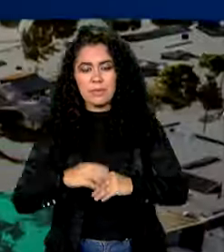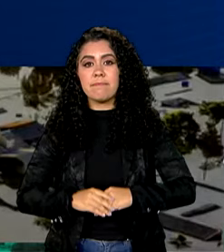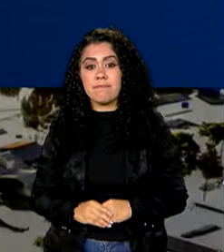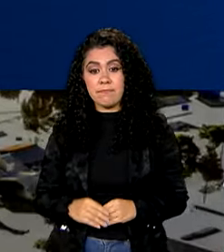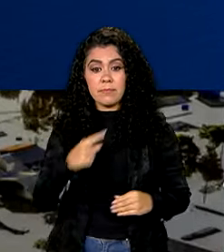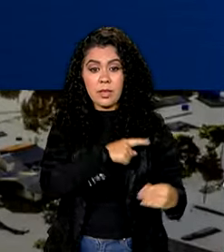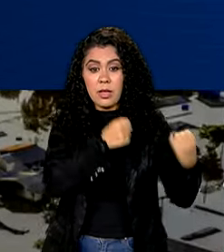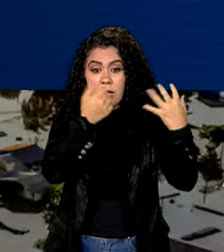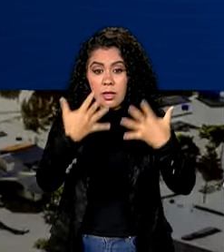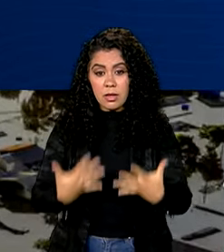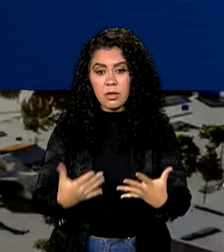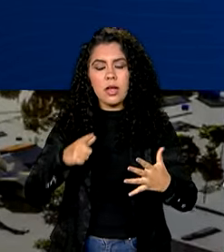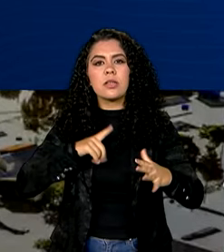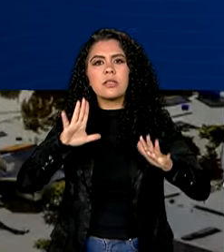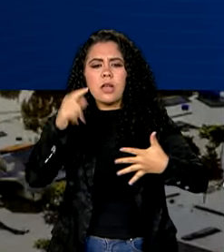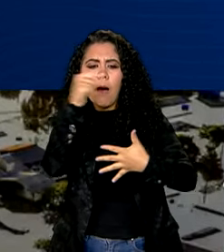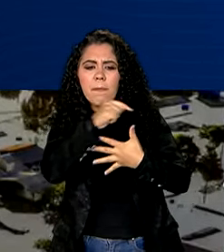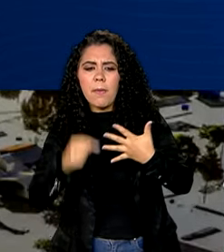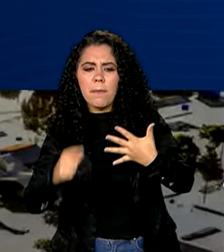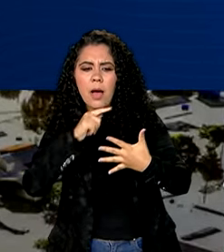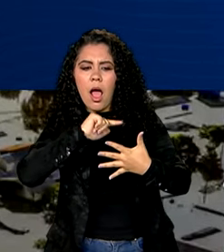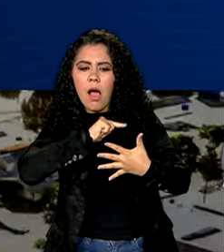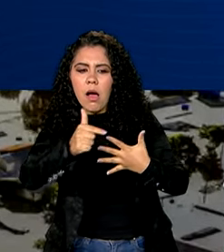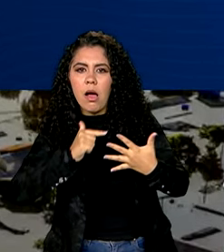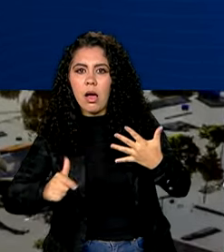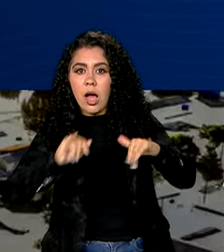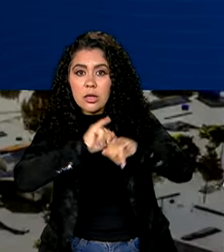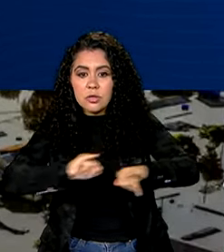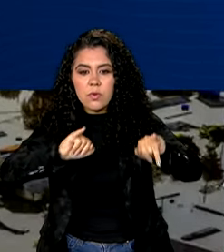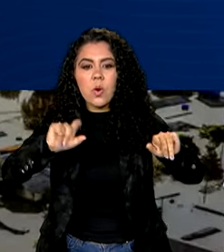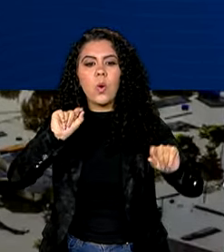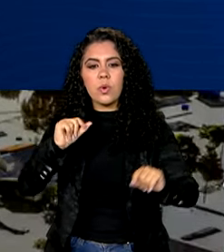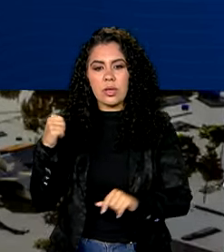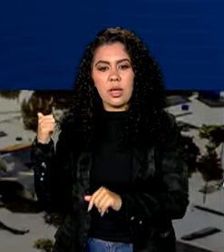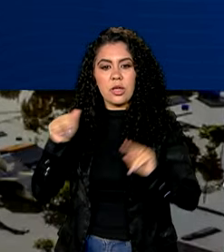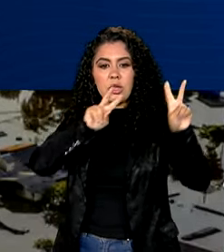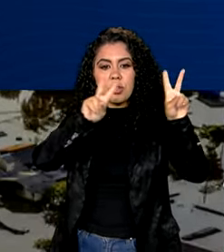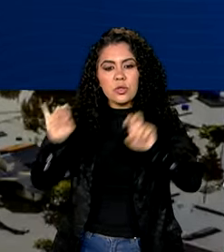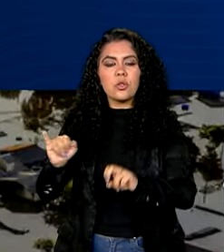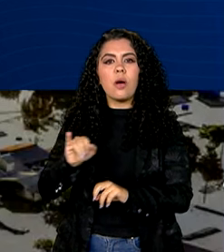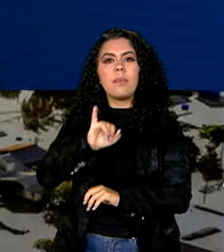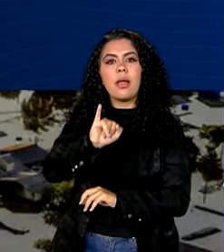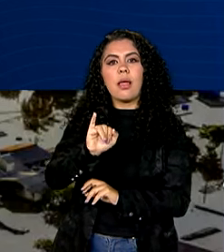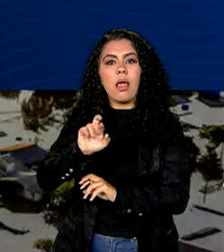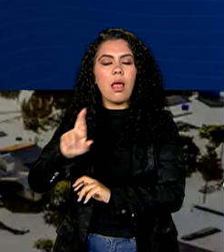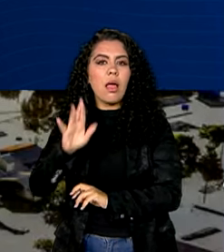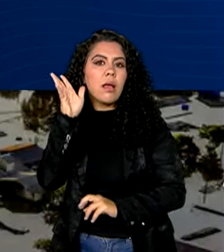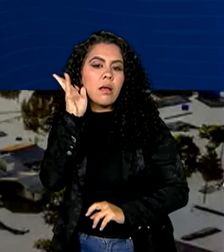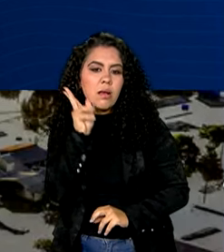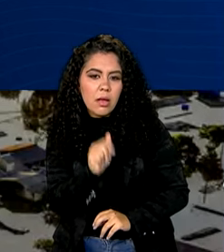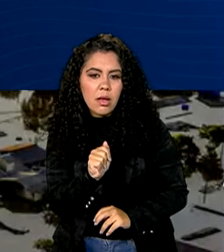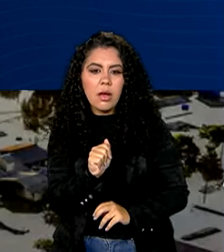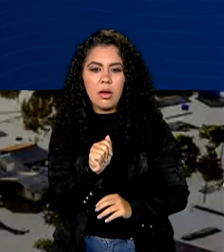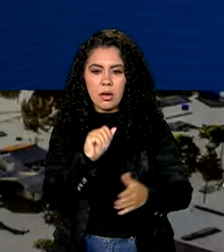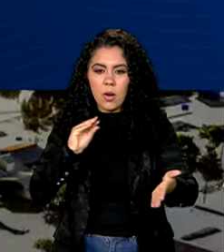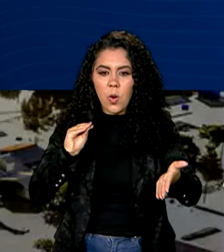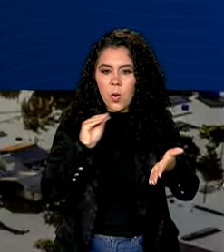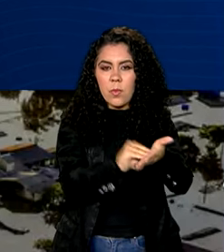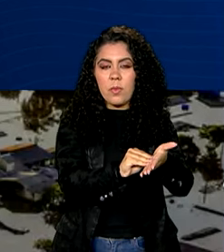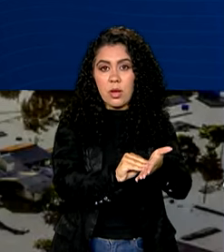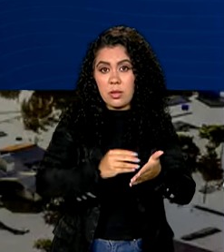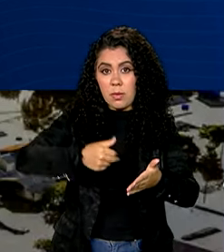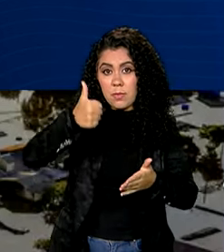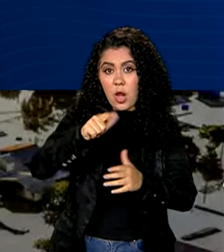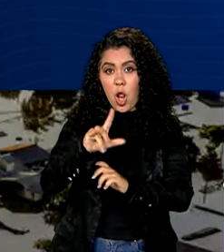Entre as medidas anunciadas também estão a restituição do imposto de renda no primeiro lote para contribuintes do Rio Grande do